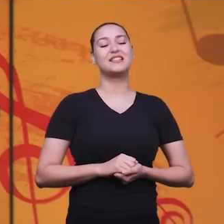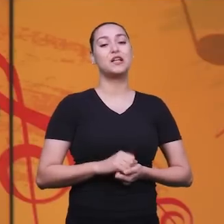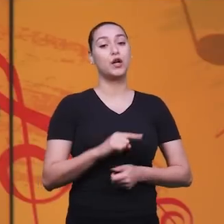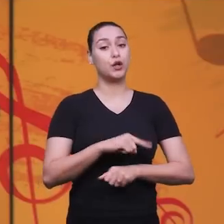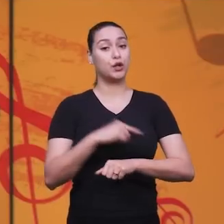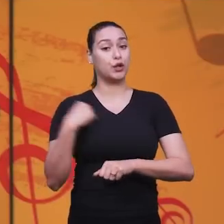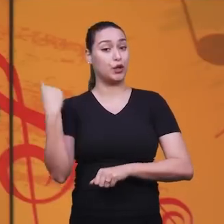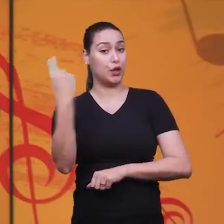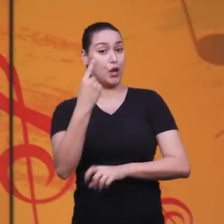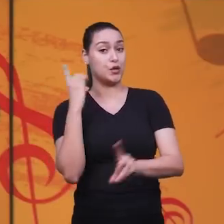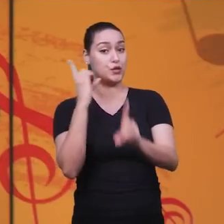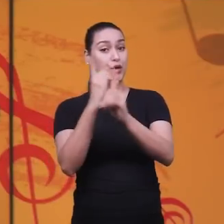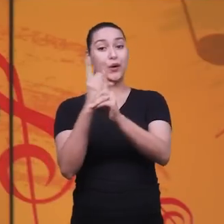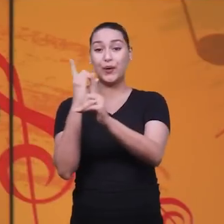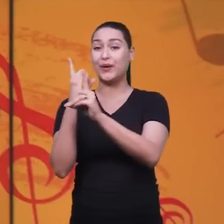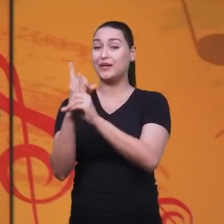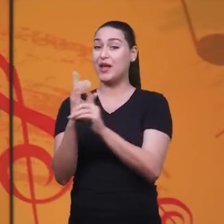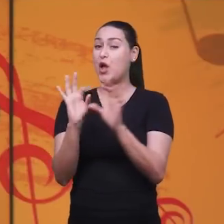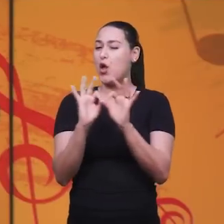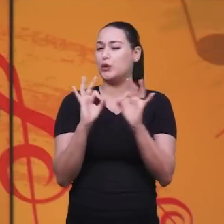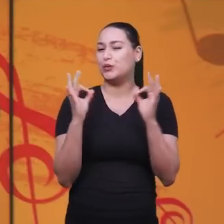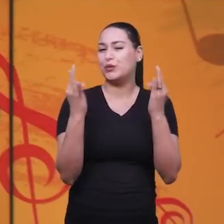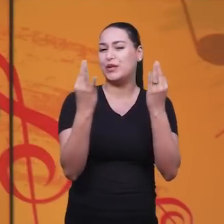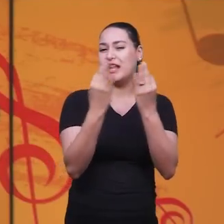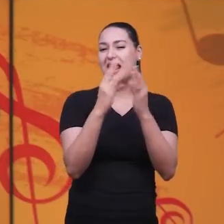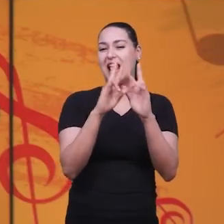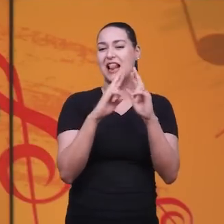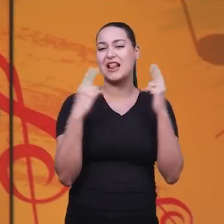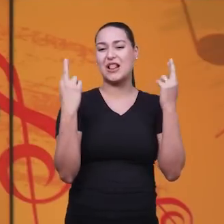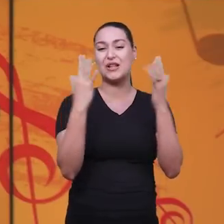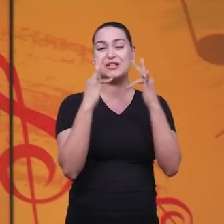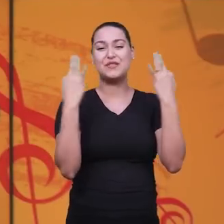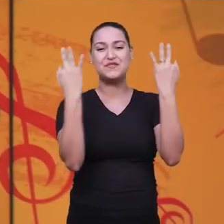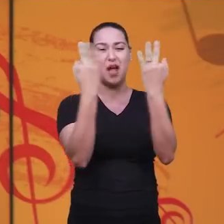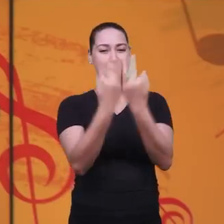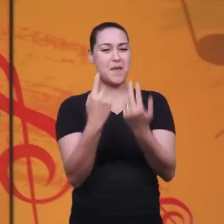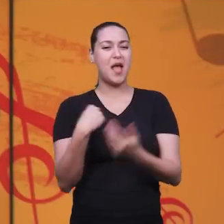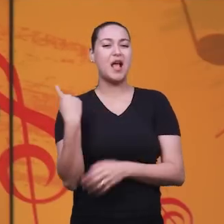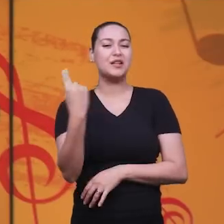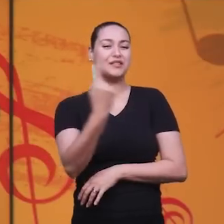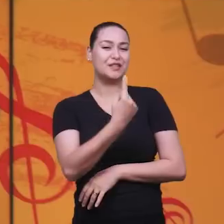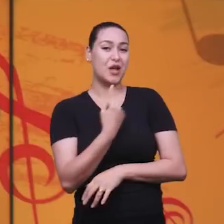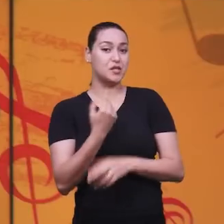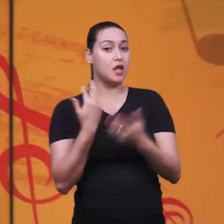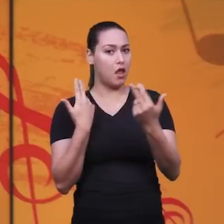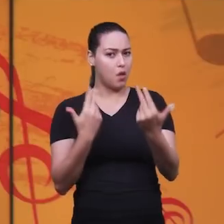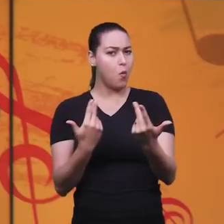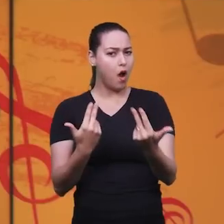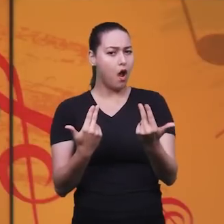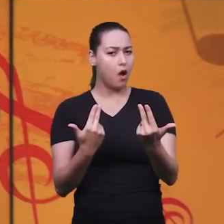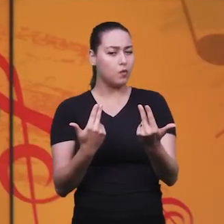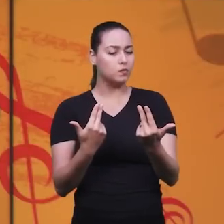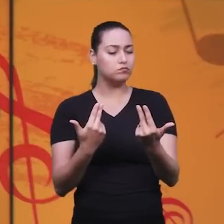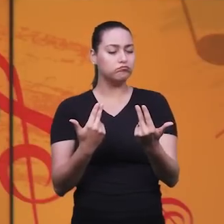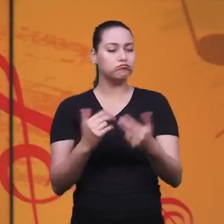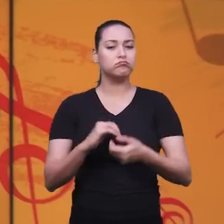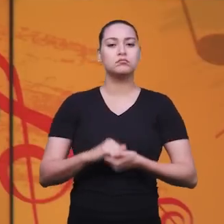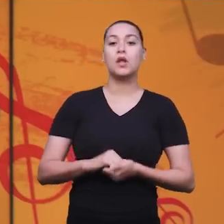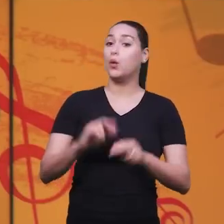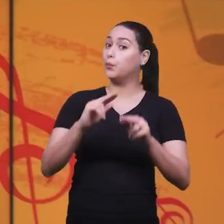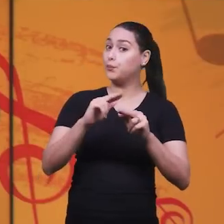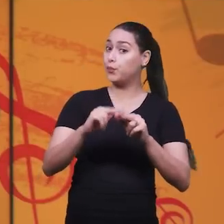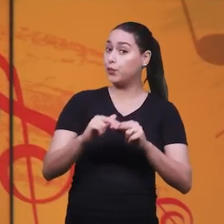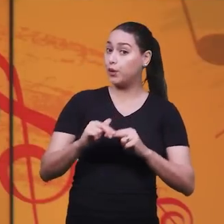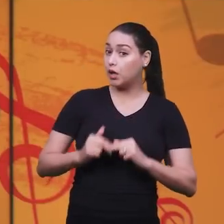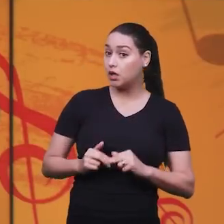para quando nós nos encontrarmos ou unidos em família ou em igreja, tocarmos da mesma forma. Por